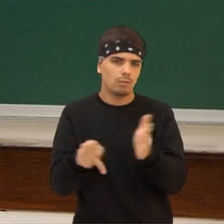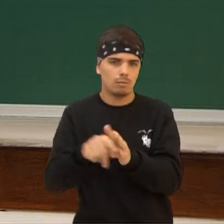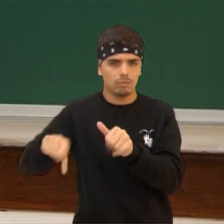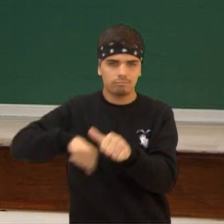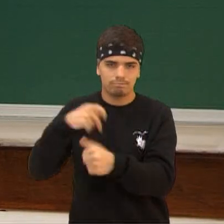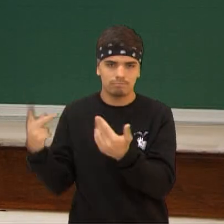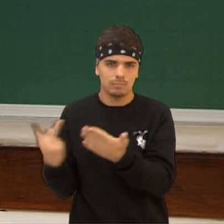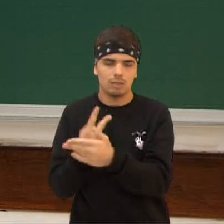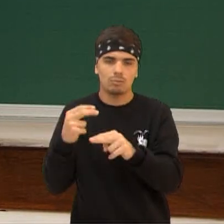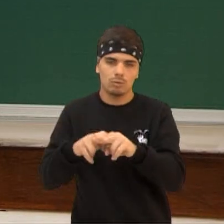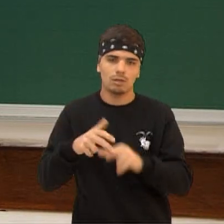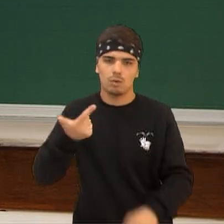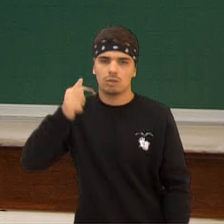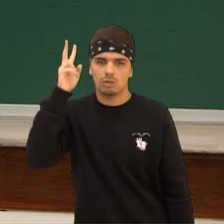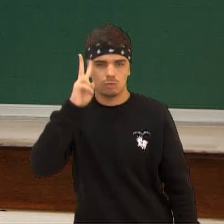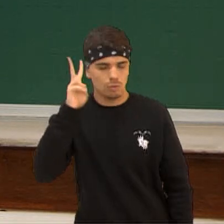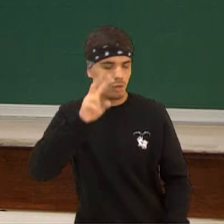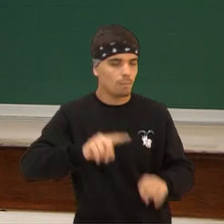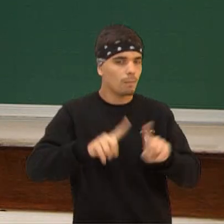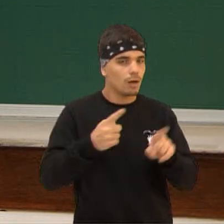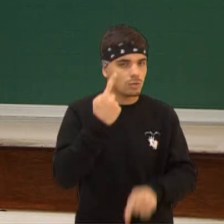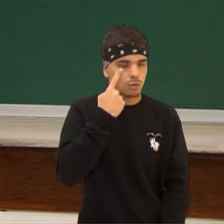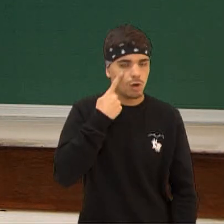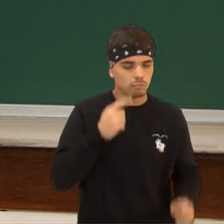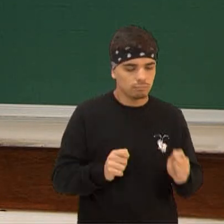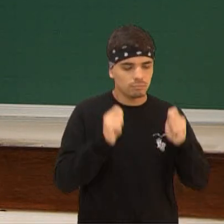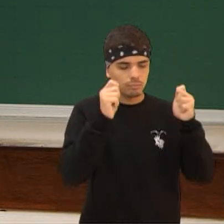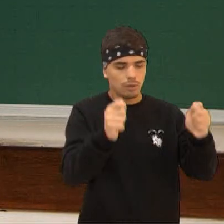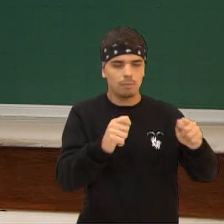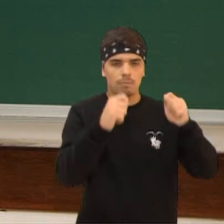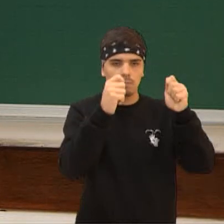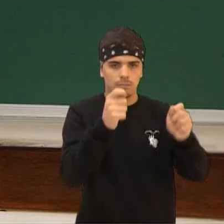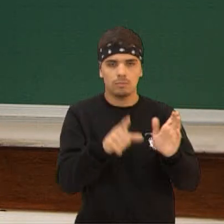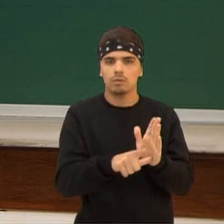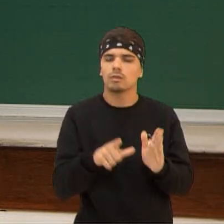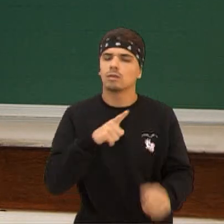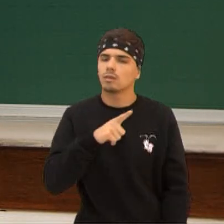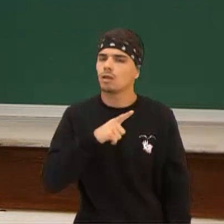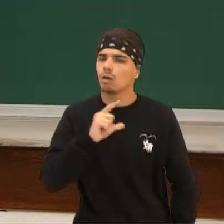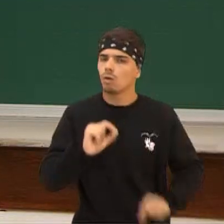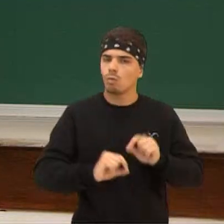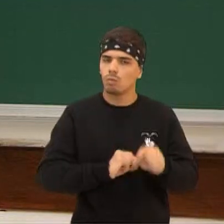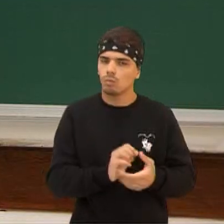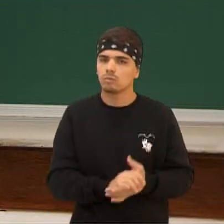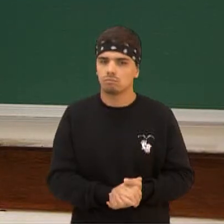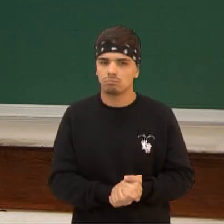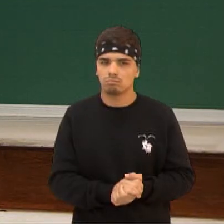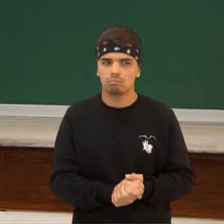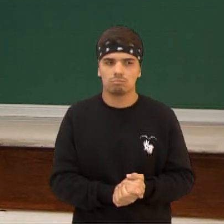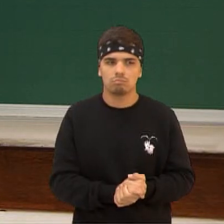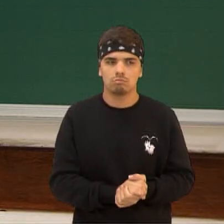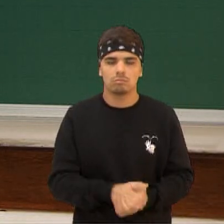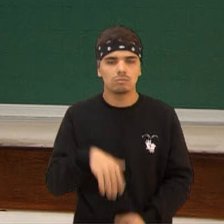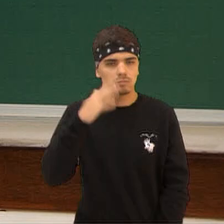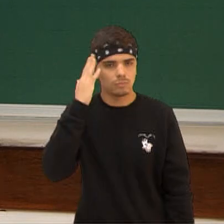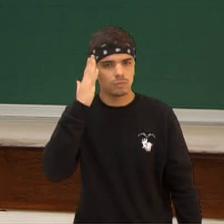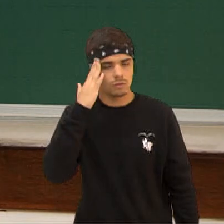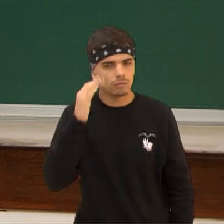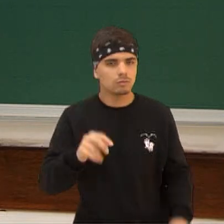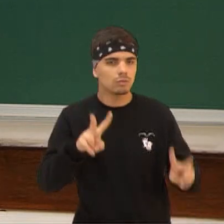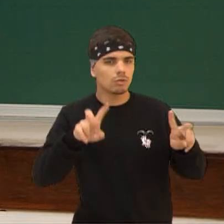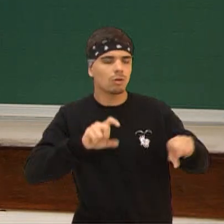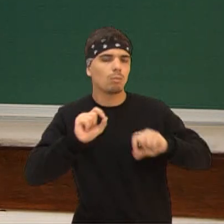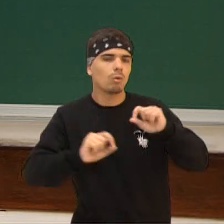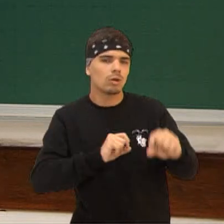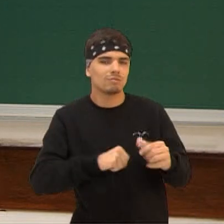E aí, então, é uma outra história. Mas é um protesto com muita eles sabem muito sobre o que eles